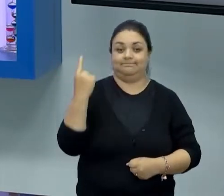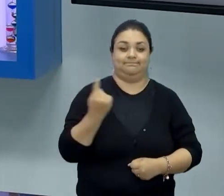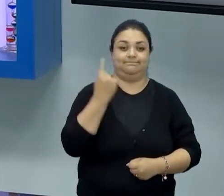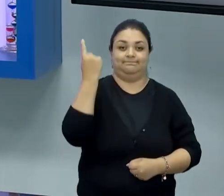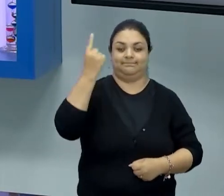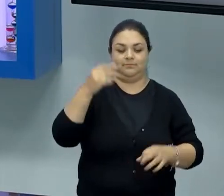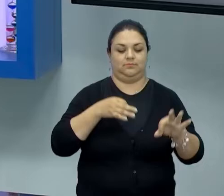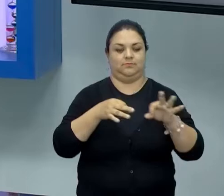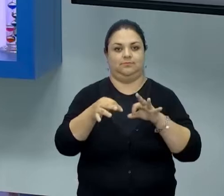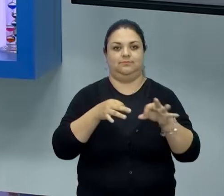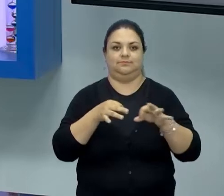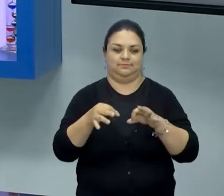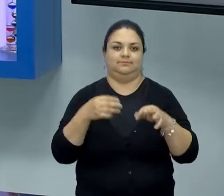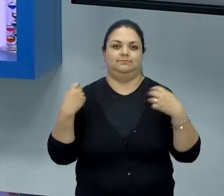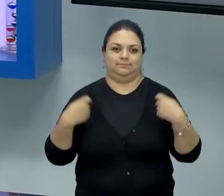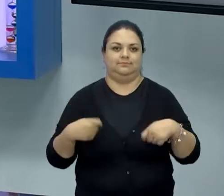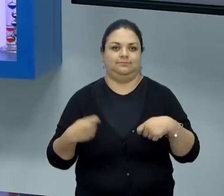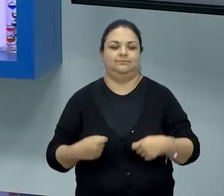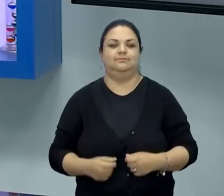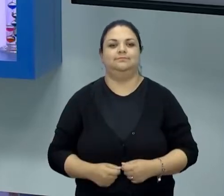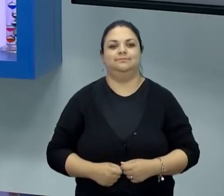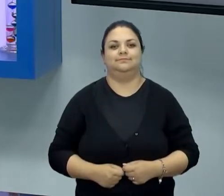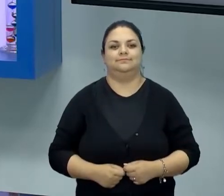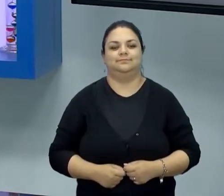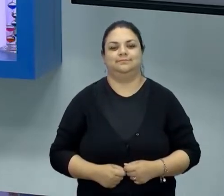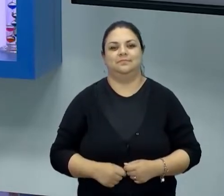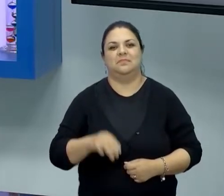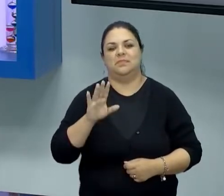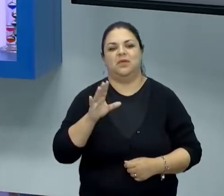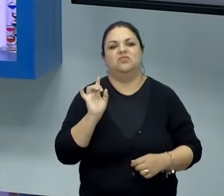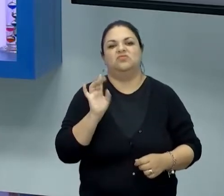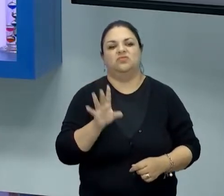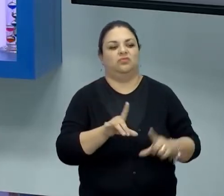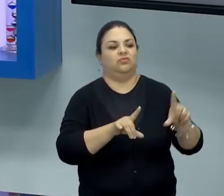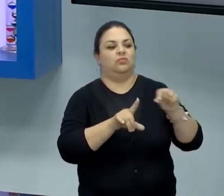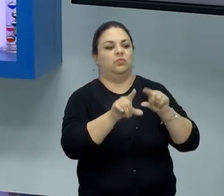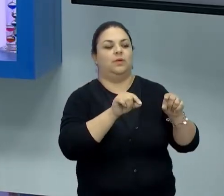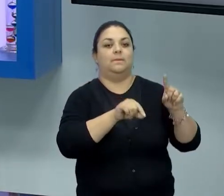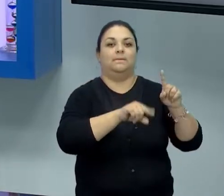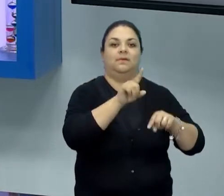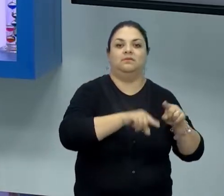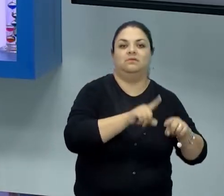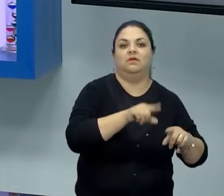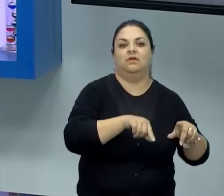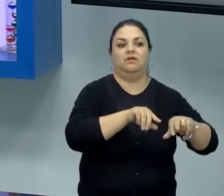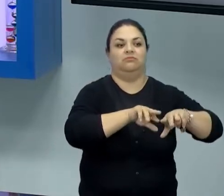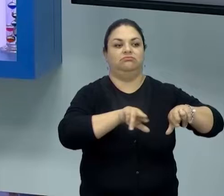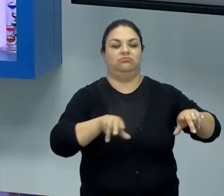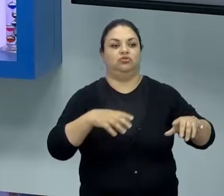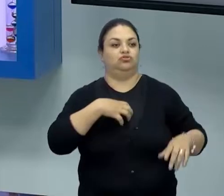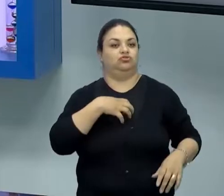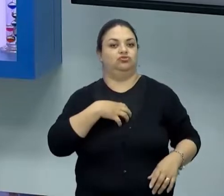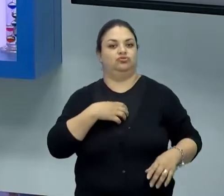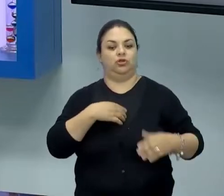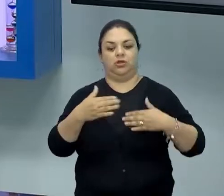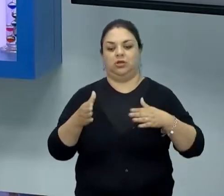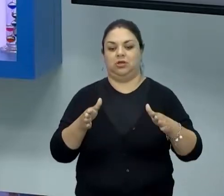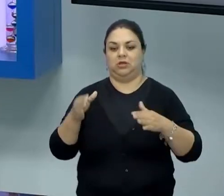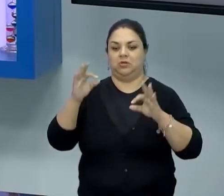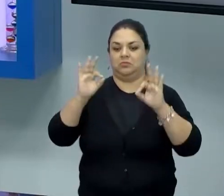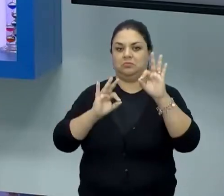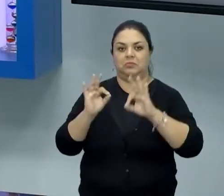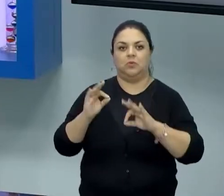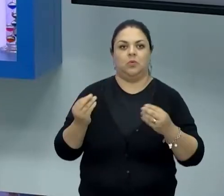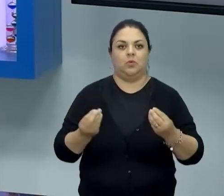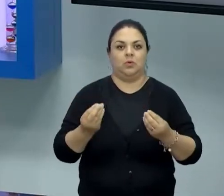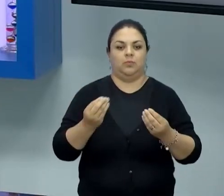estar suprindo aí nosso planejamento, não basta só escolher o material, não basta só escolher o formato, as